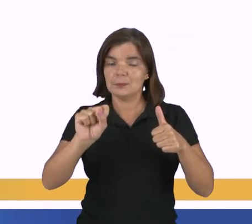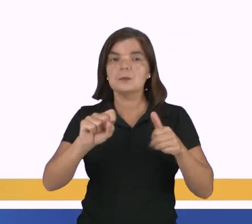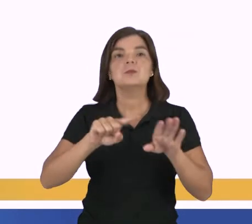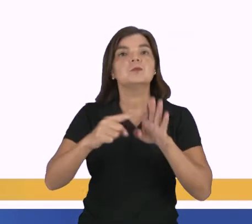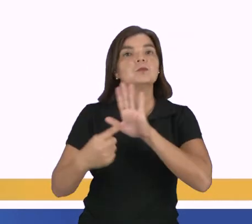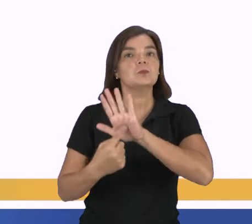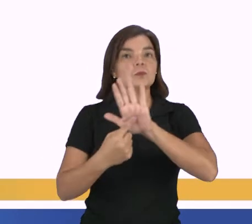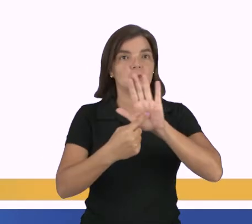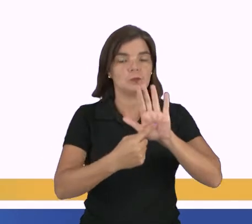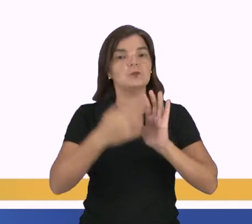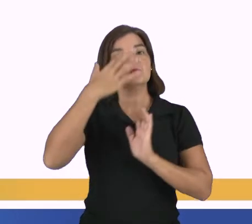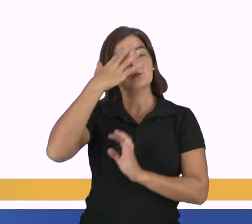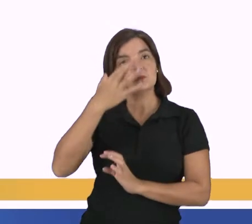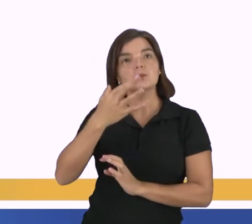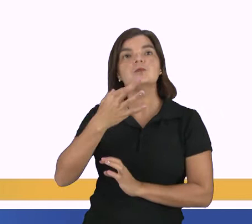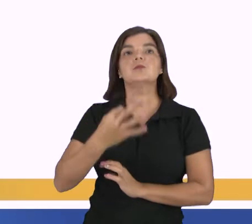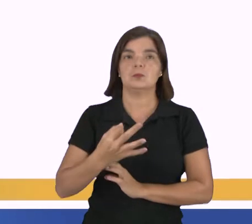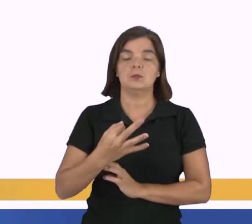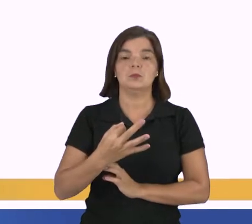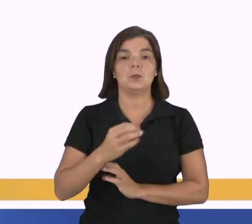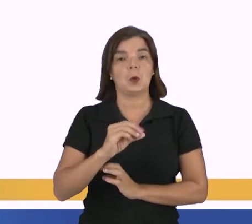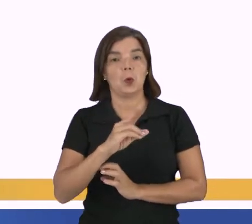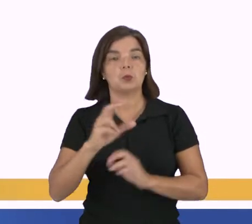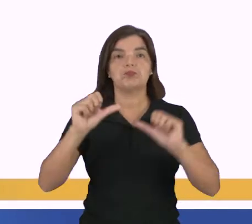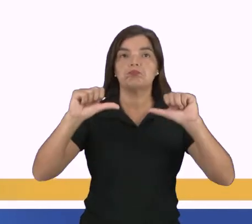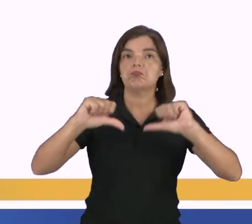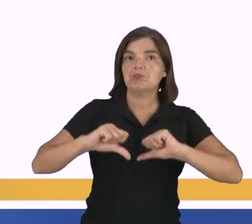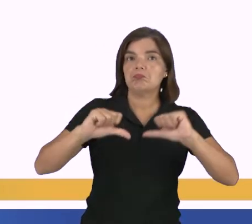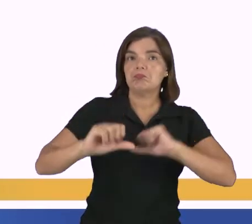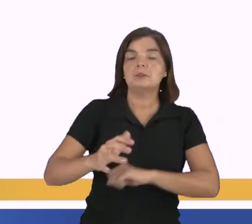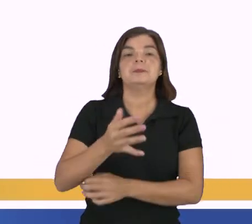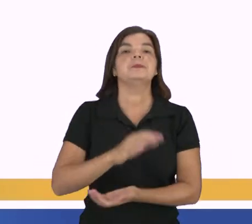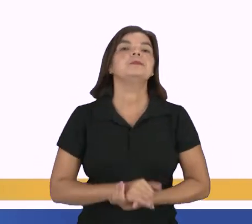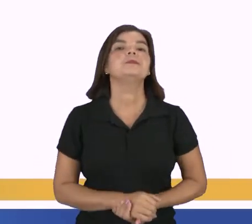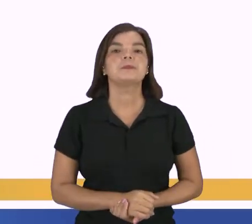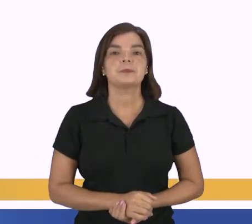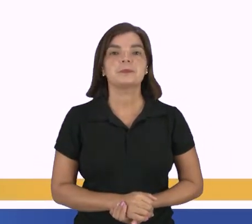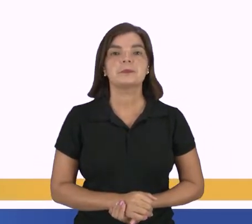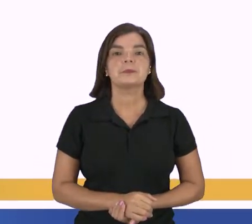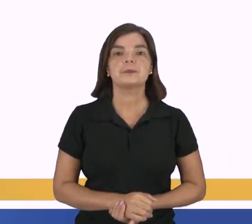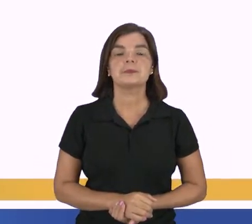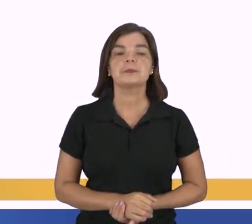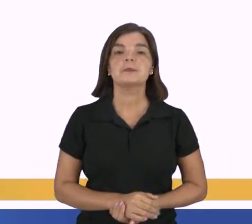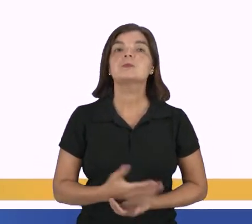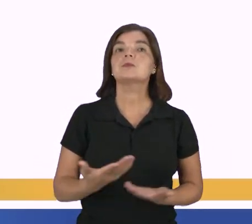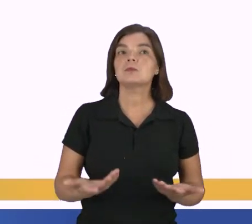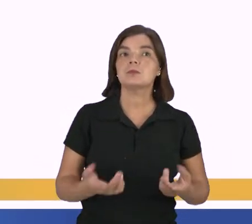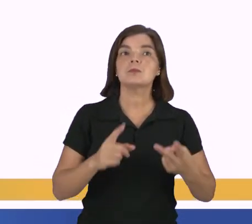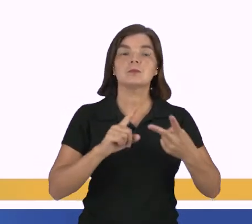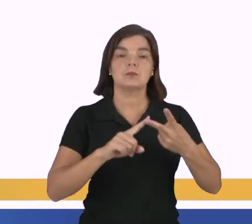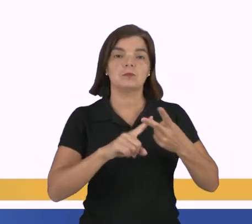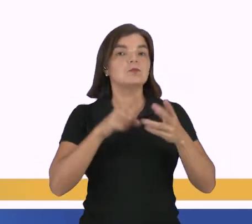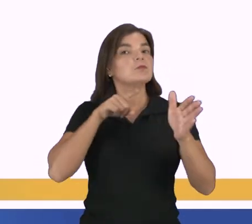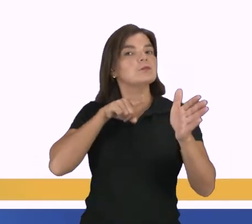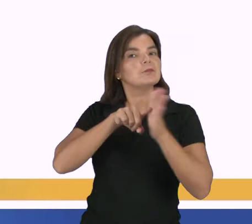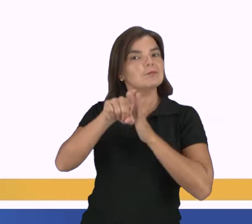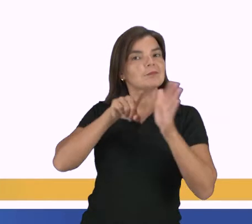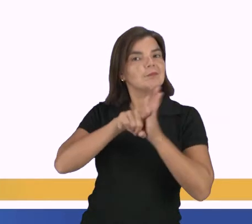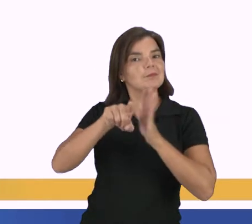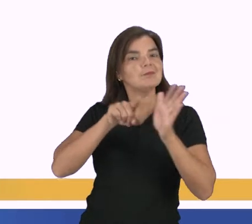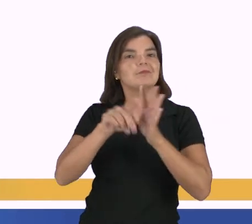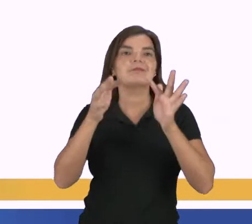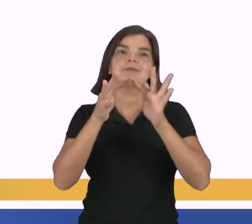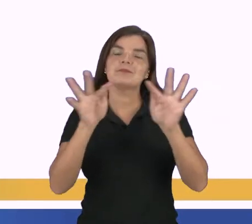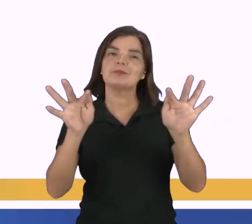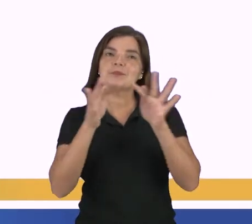fato de maneira afirmativa ou negativa, tá certo? Nós temos as interrogativas, tá?